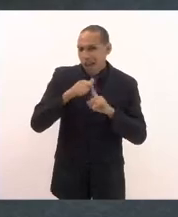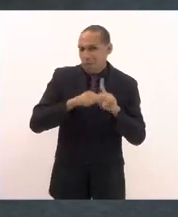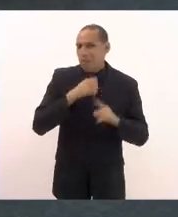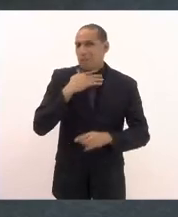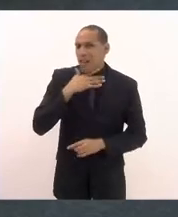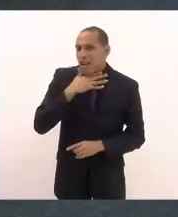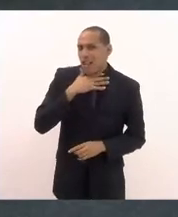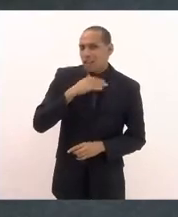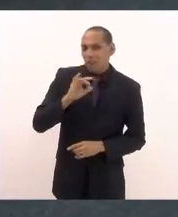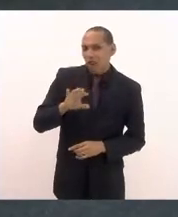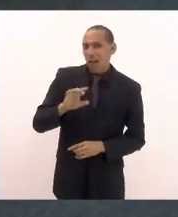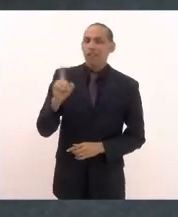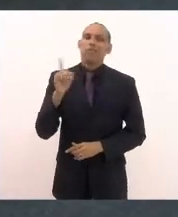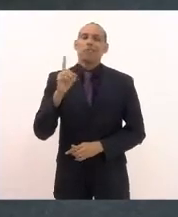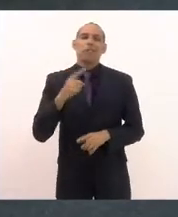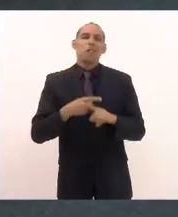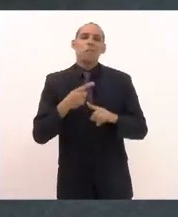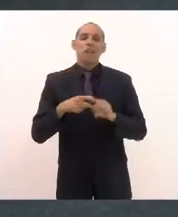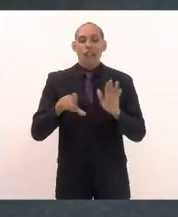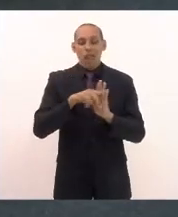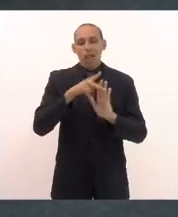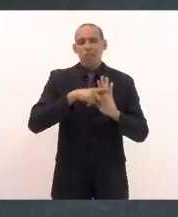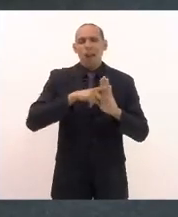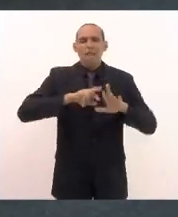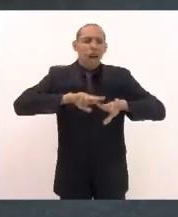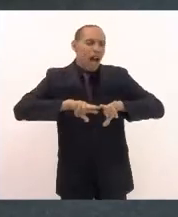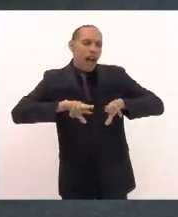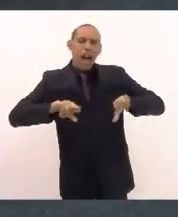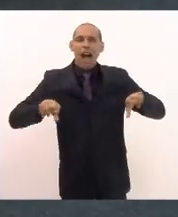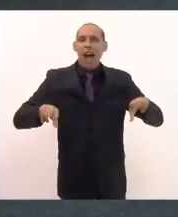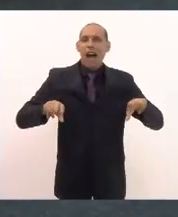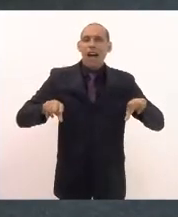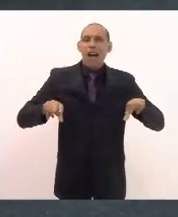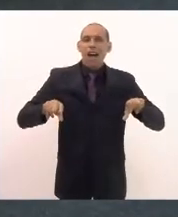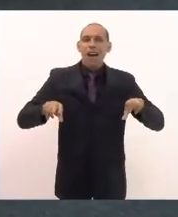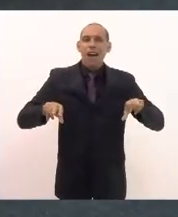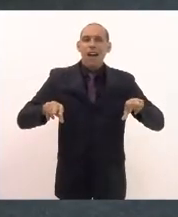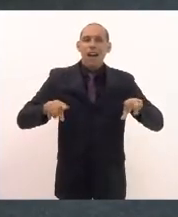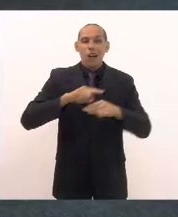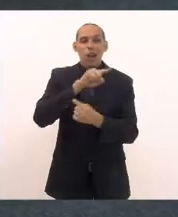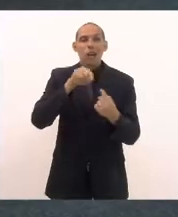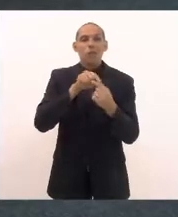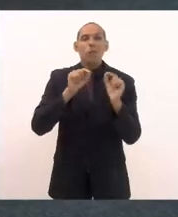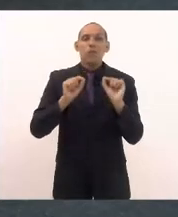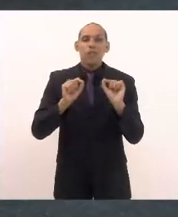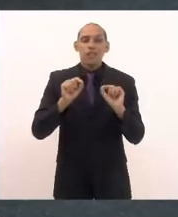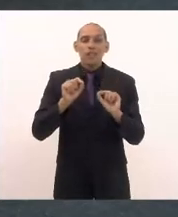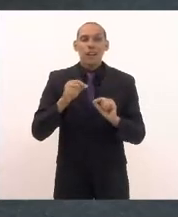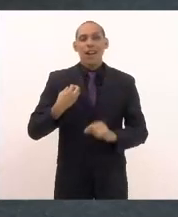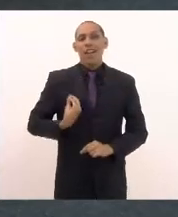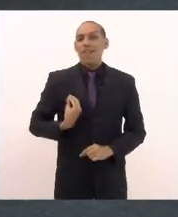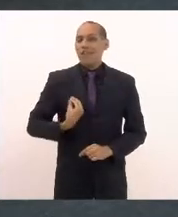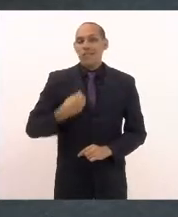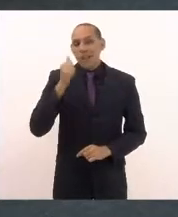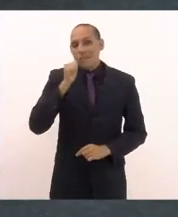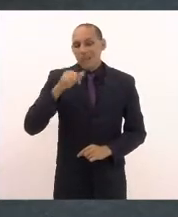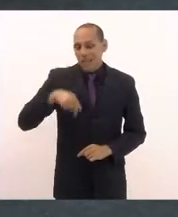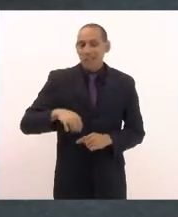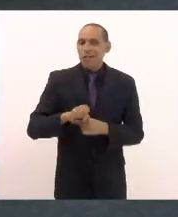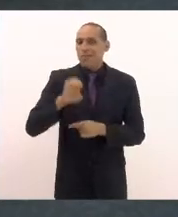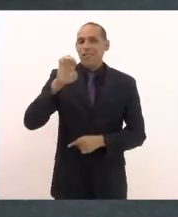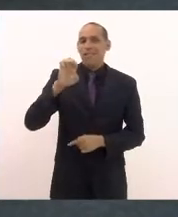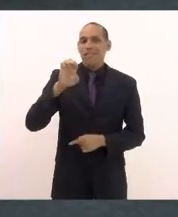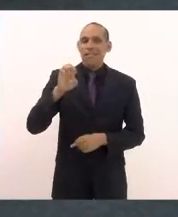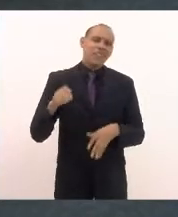são tantos projetos de lei que visam a vida das mulheres no nosso Estado, que